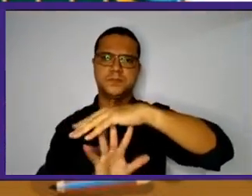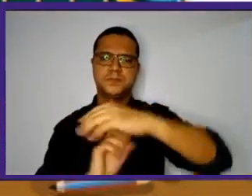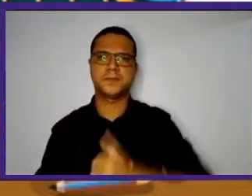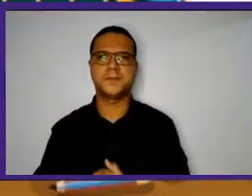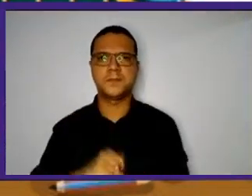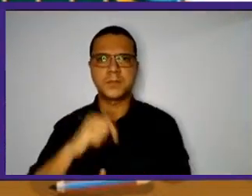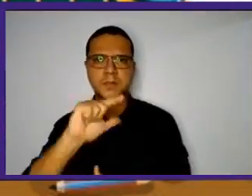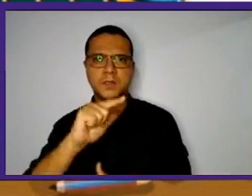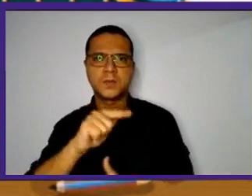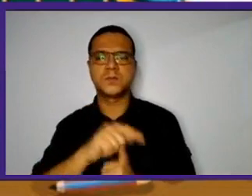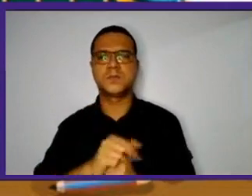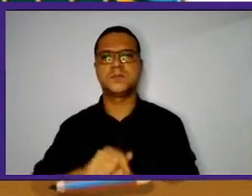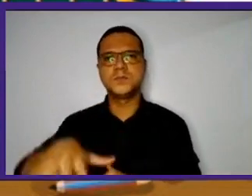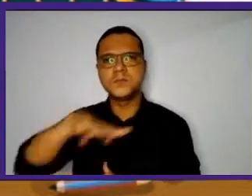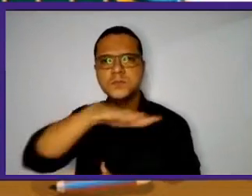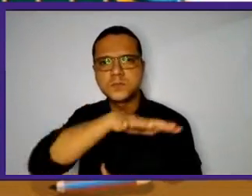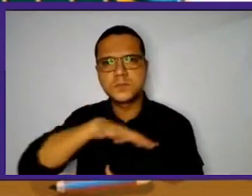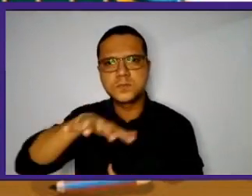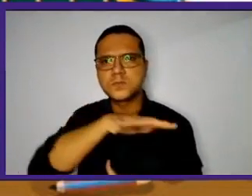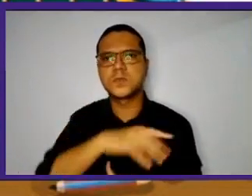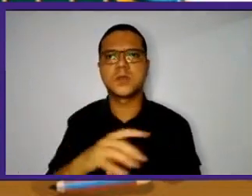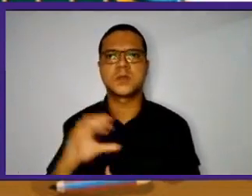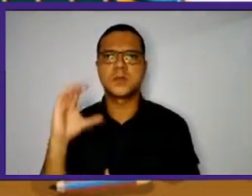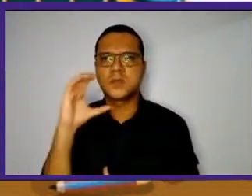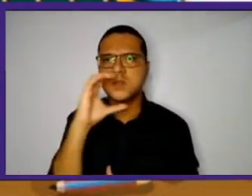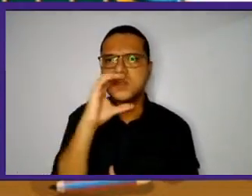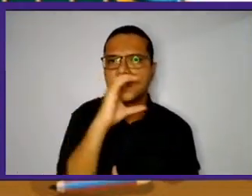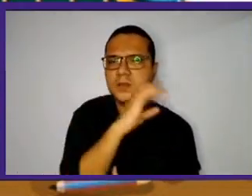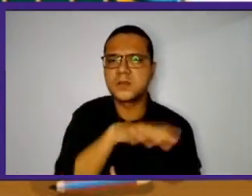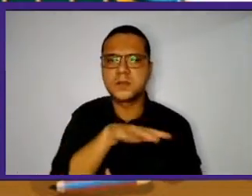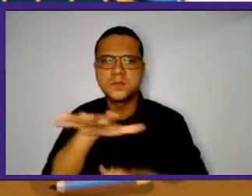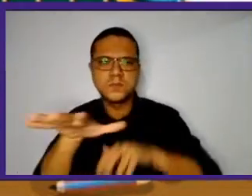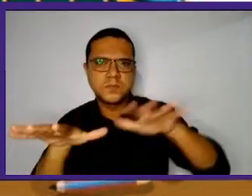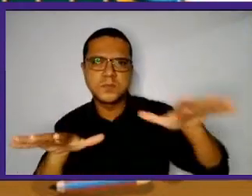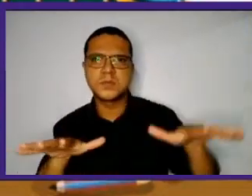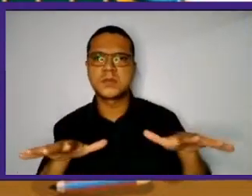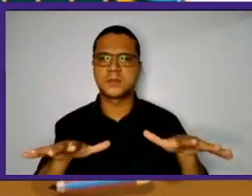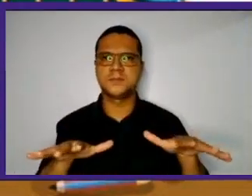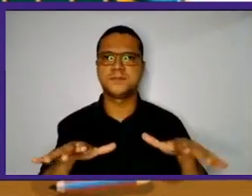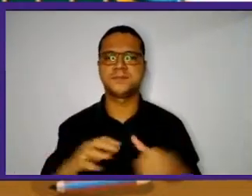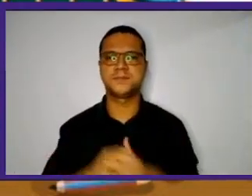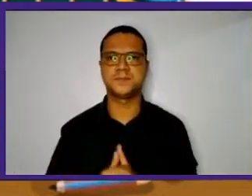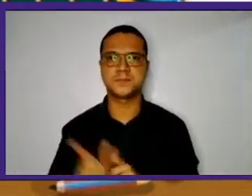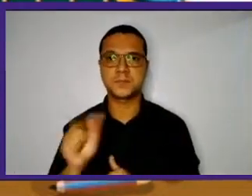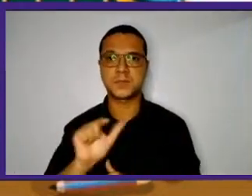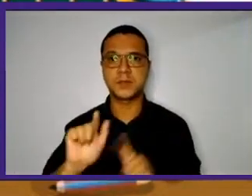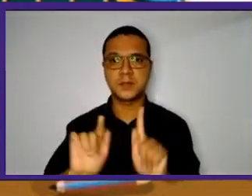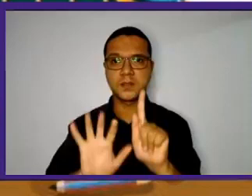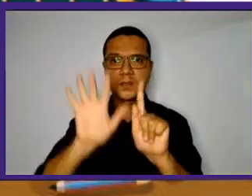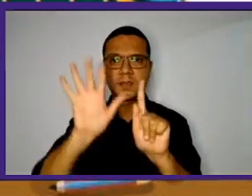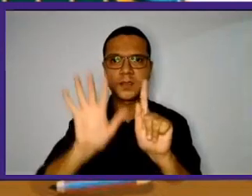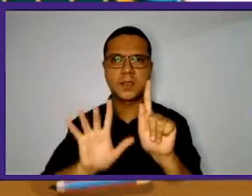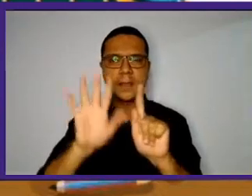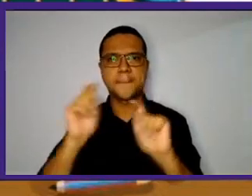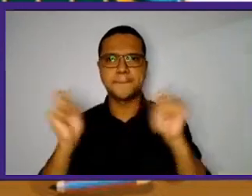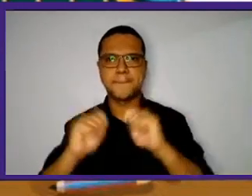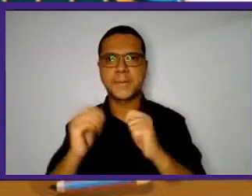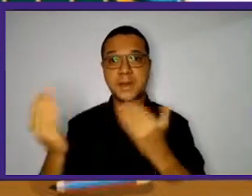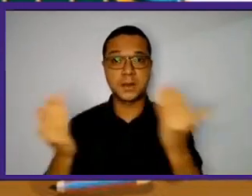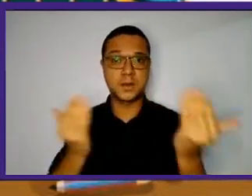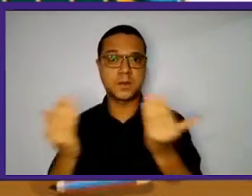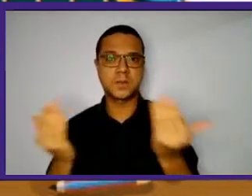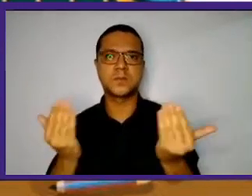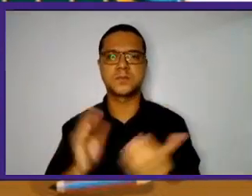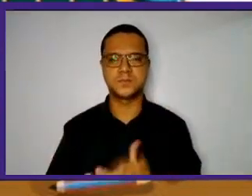a superfície da Terra, que vai aquecendo e irradiando esse calor. E esses gases de efeito estufa podem ser comparados